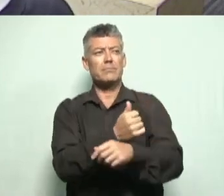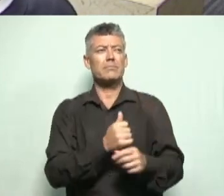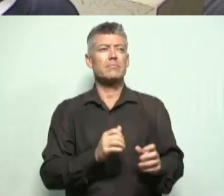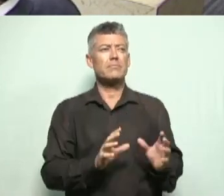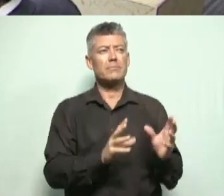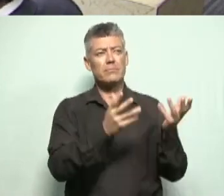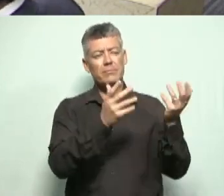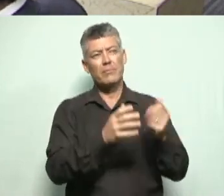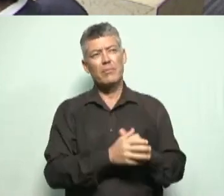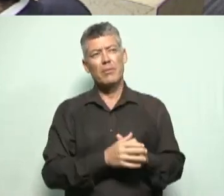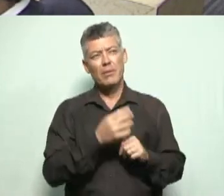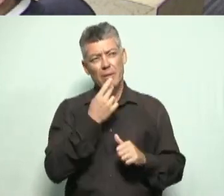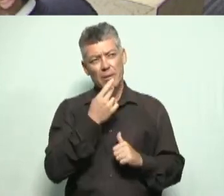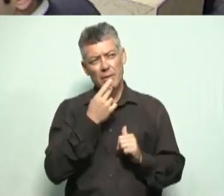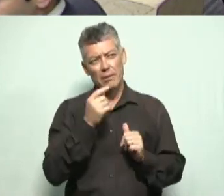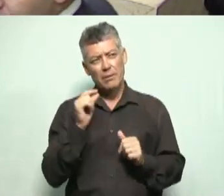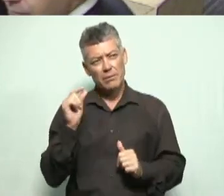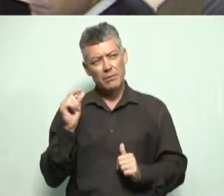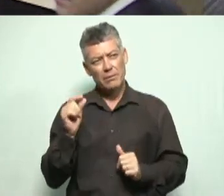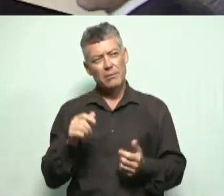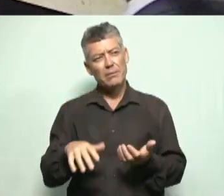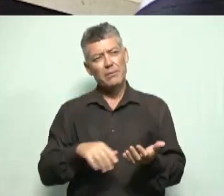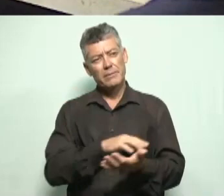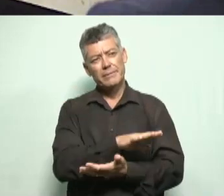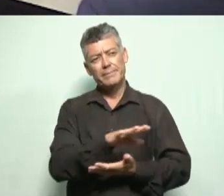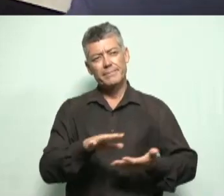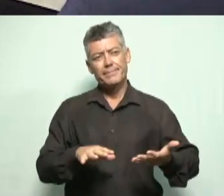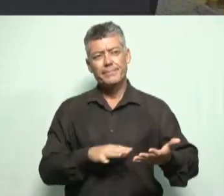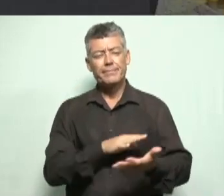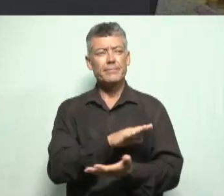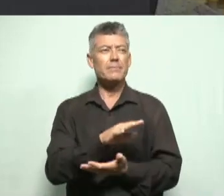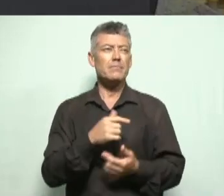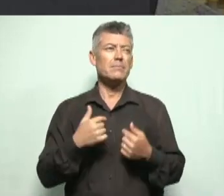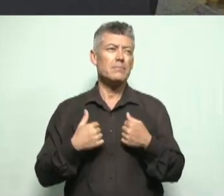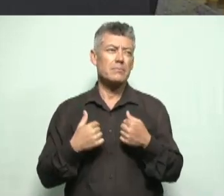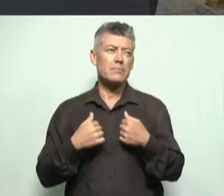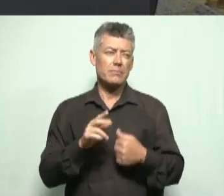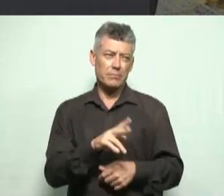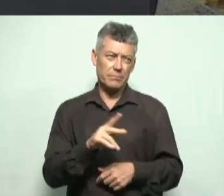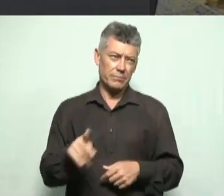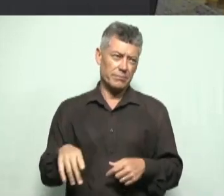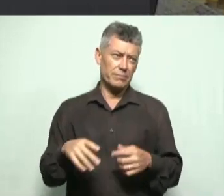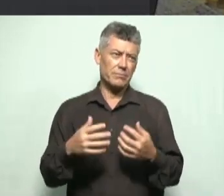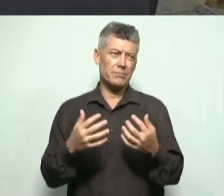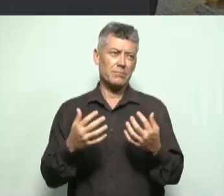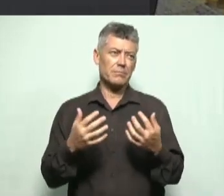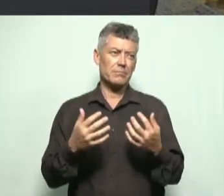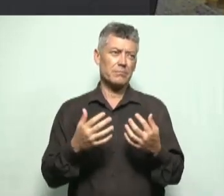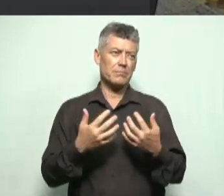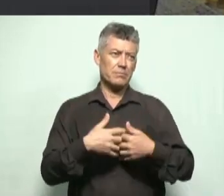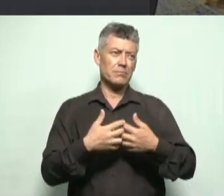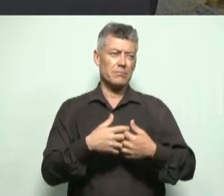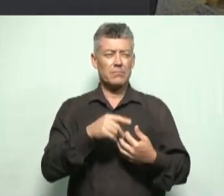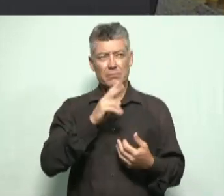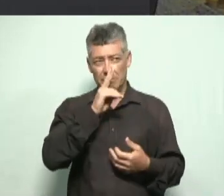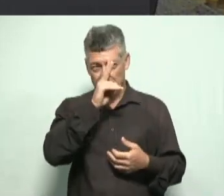Madonna, eu quero falar aqui um pouquinho da nossa greve. Dizer que a nossa greve de professores da UFRN, Bispo Francisco, segue muito forte. Ontem nós